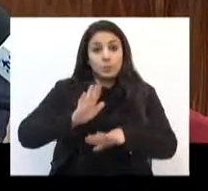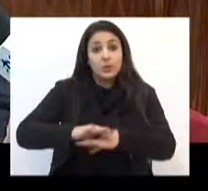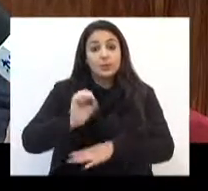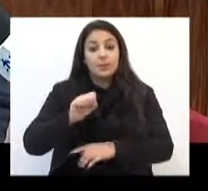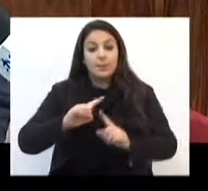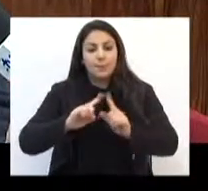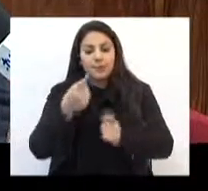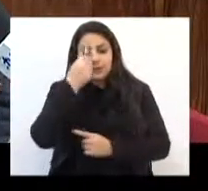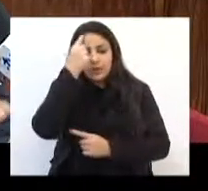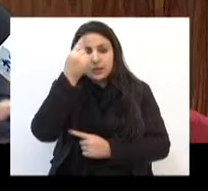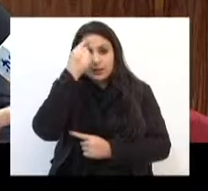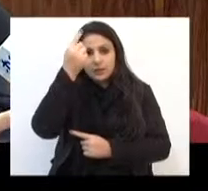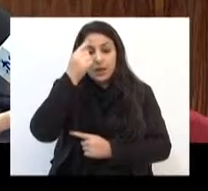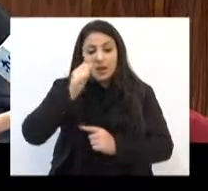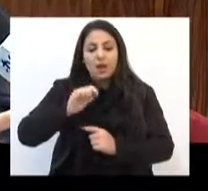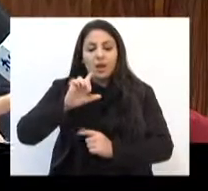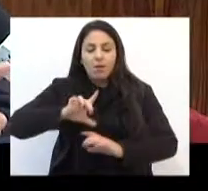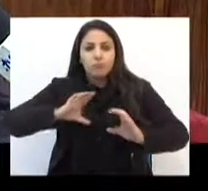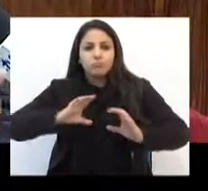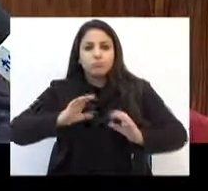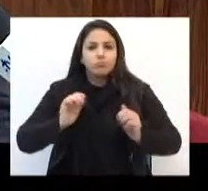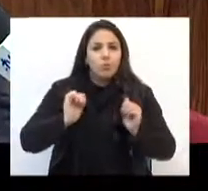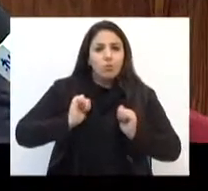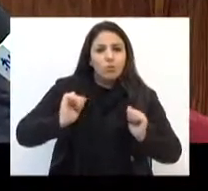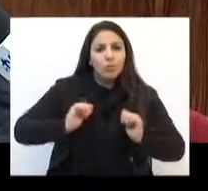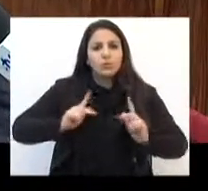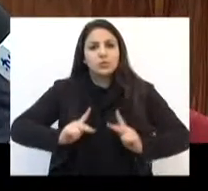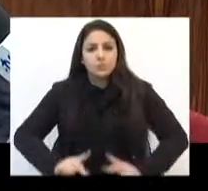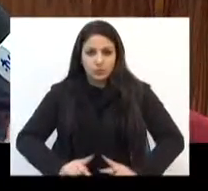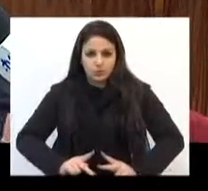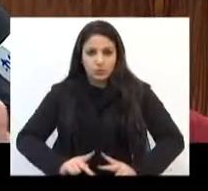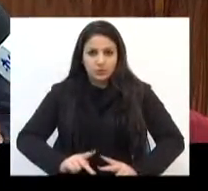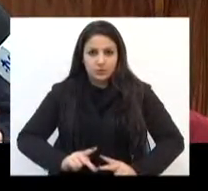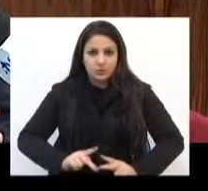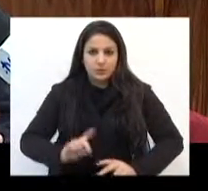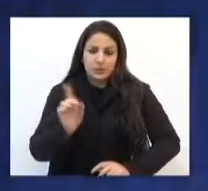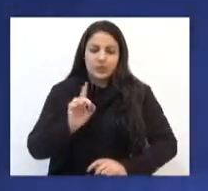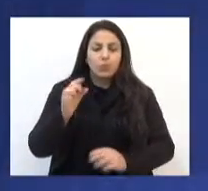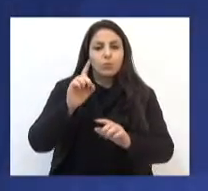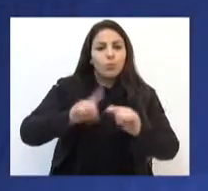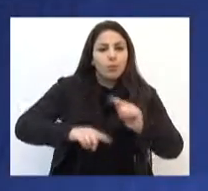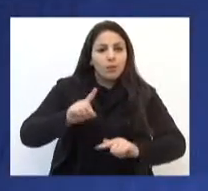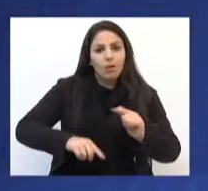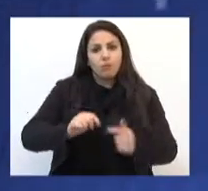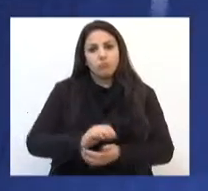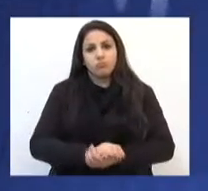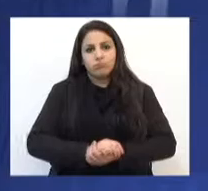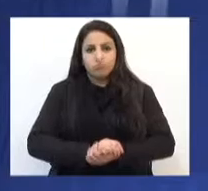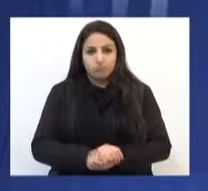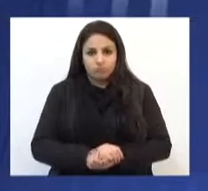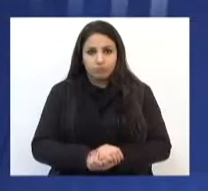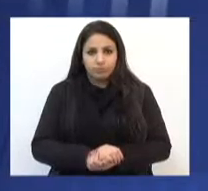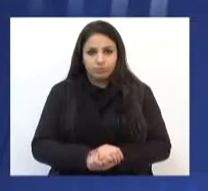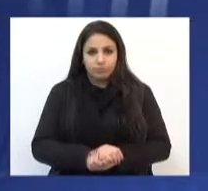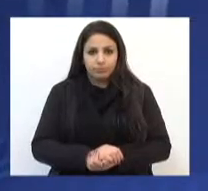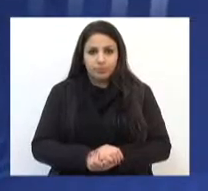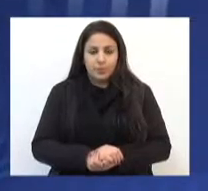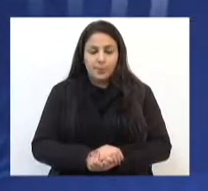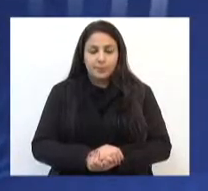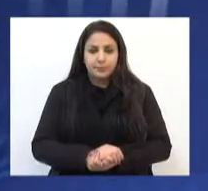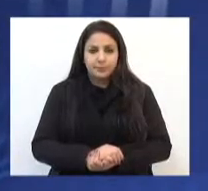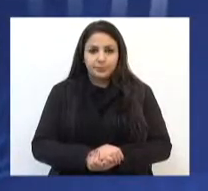dentro do investimento de uma parada de ônibus, e ela poderia ser substituída por outro material mais barato e que não fosse atrativo de